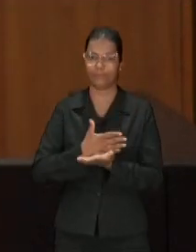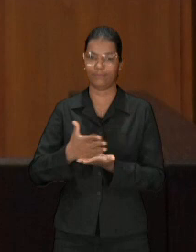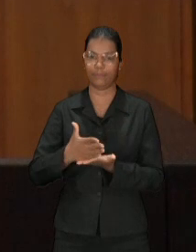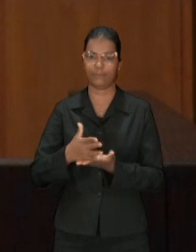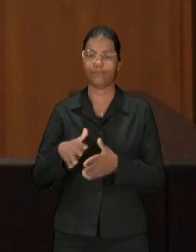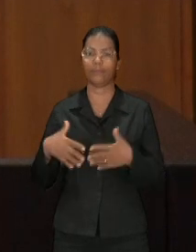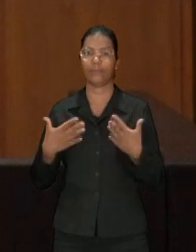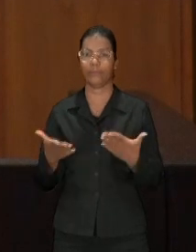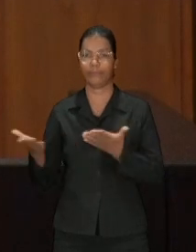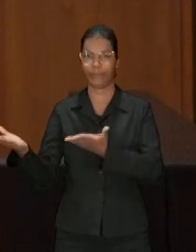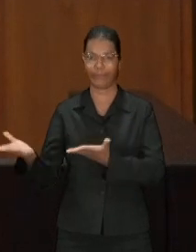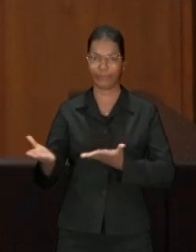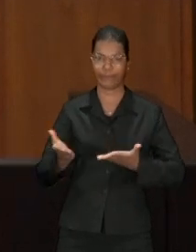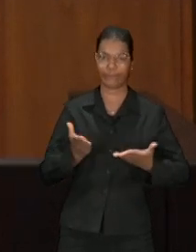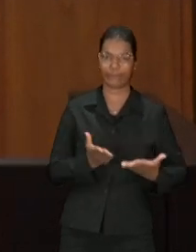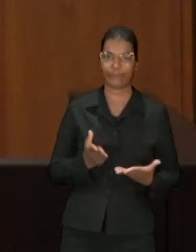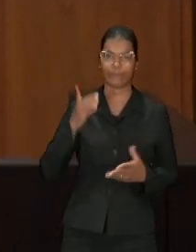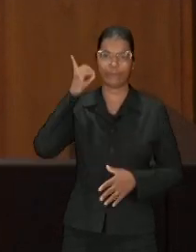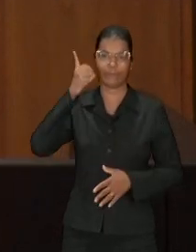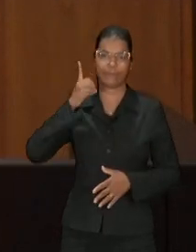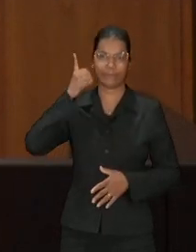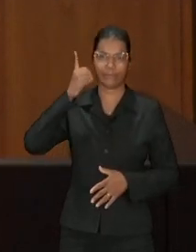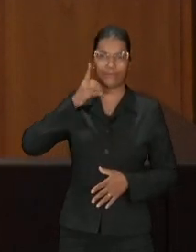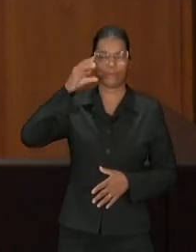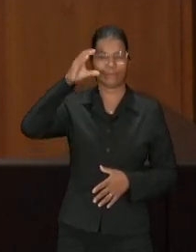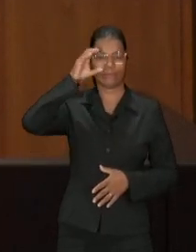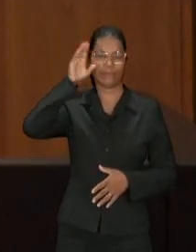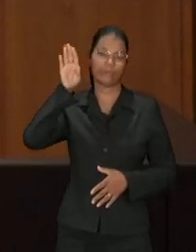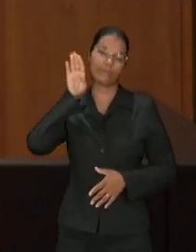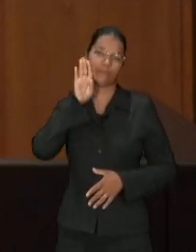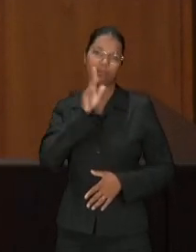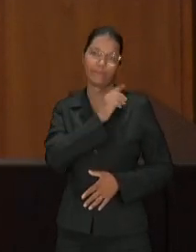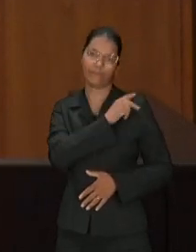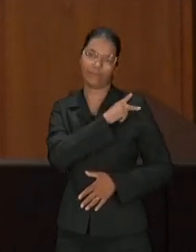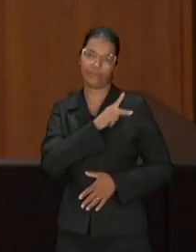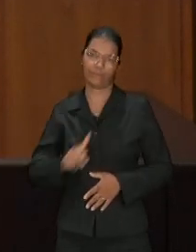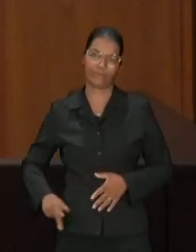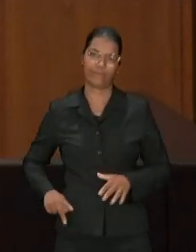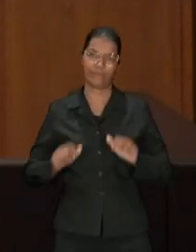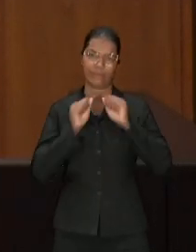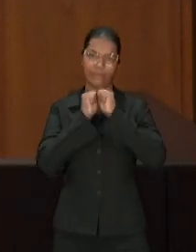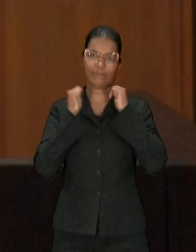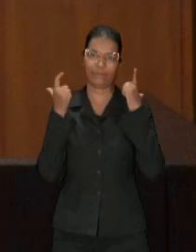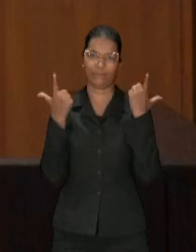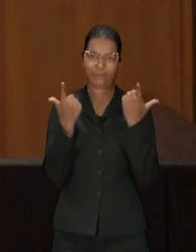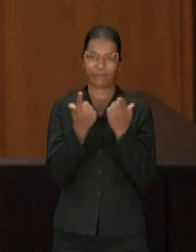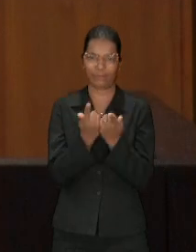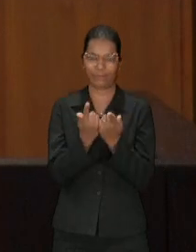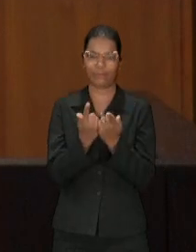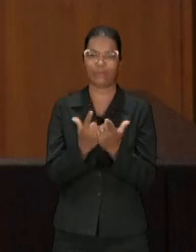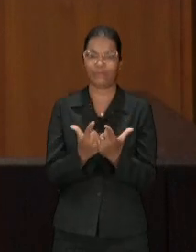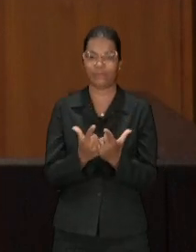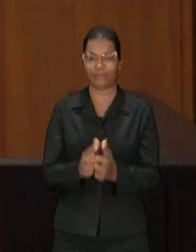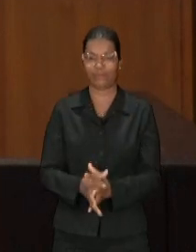o eminente deputado Eduardo Botelho, presidente da Assembleia Legislativa do Estado de Mato